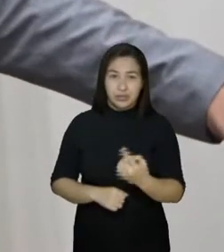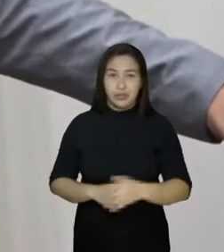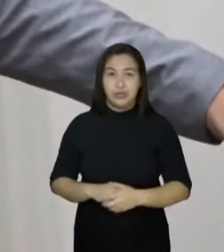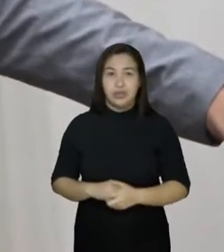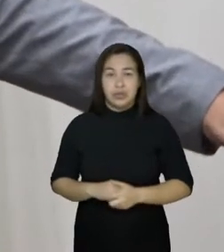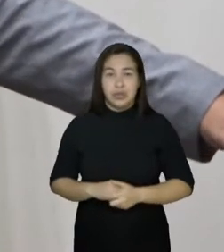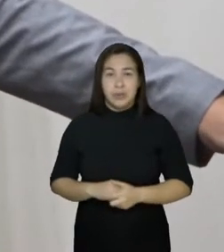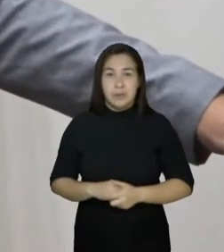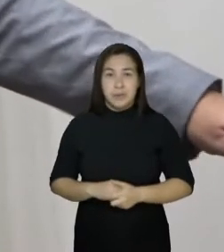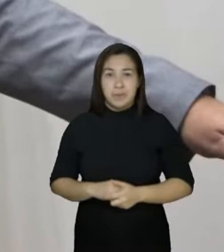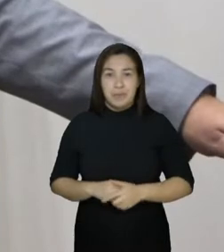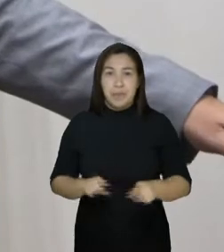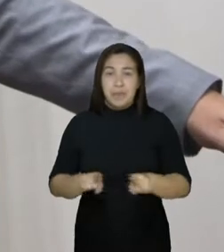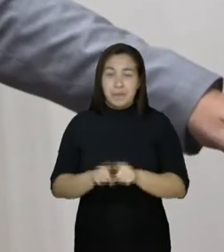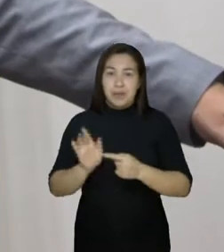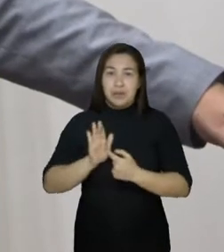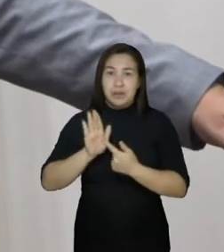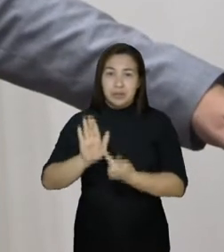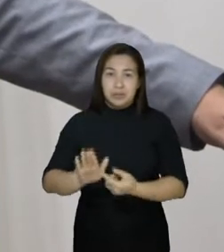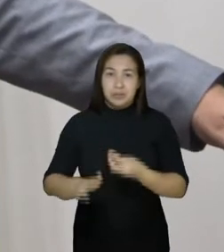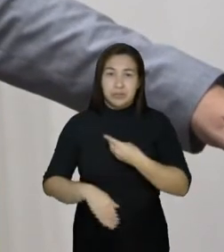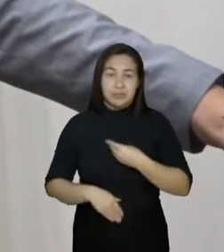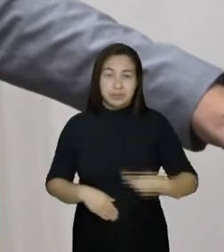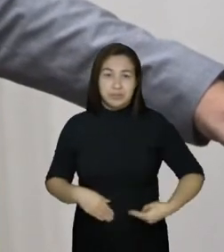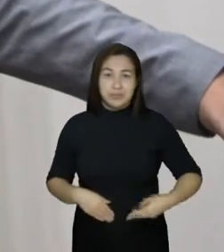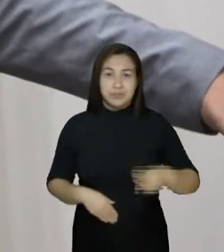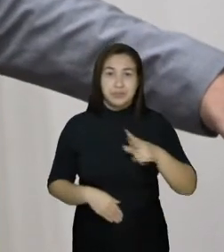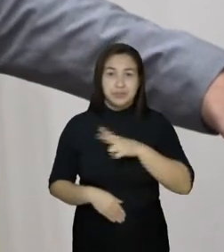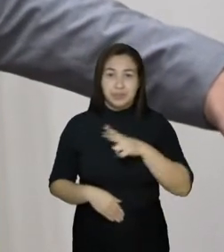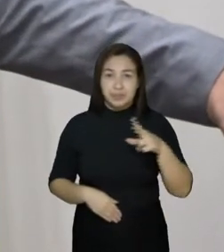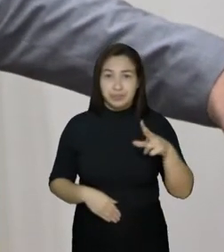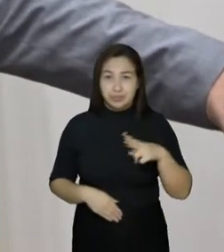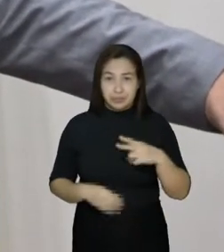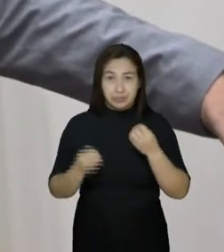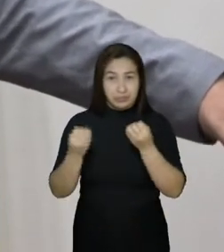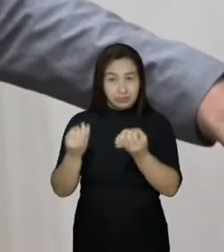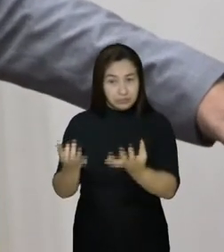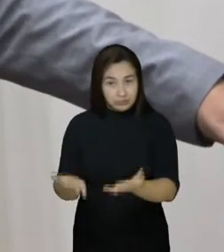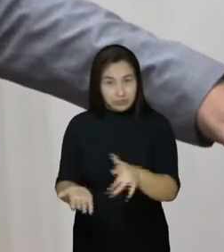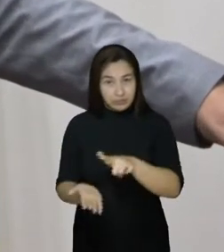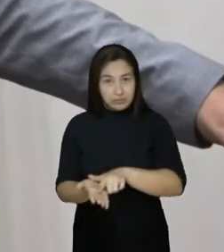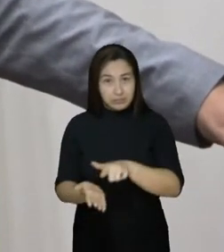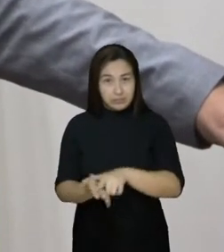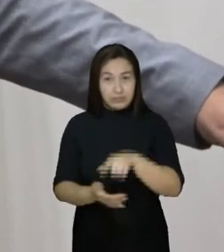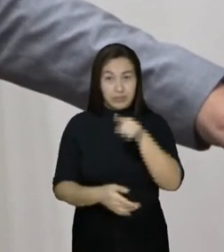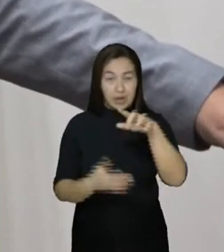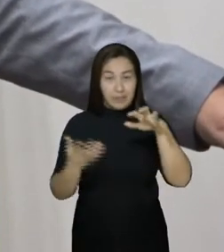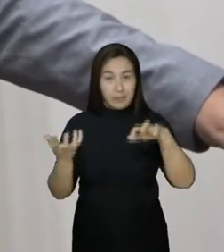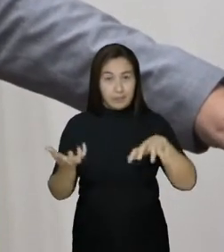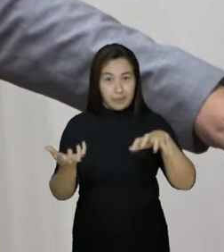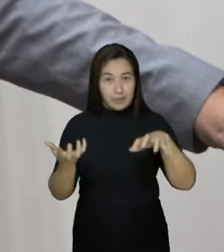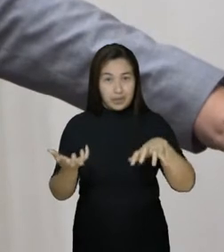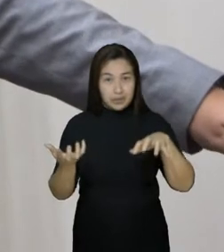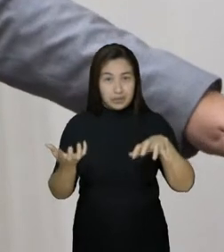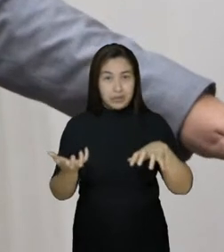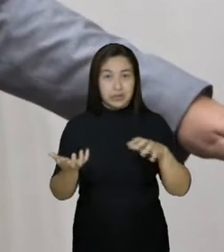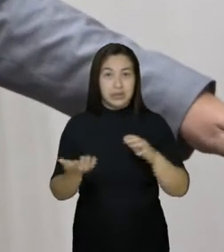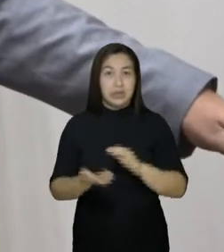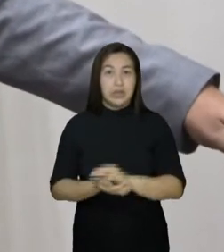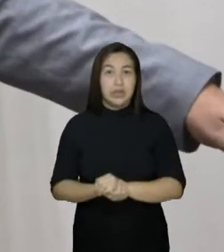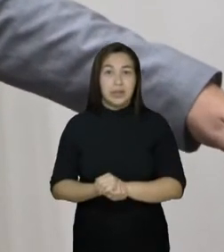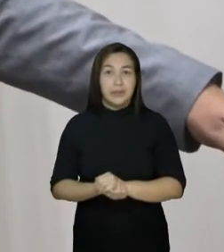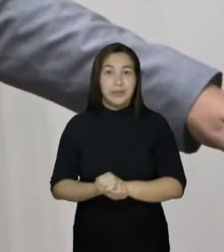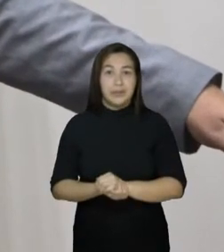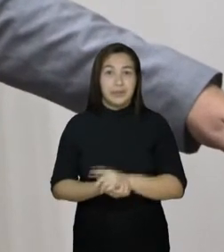de uma denúncia ao Ministério Público, também levei e entreguei em mãos lá em Brasília ao Augusto Aras, o Procurador-Geral